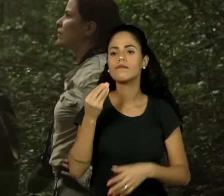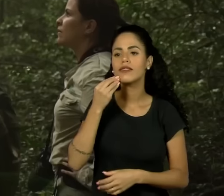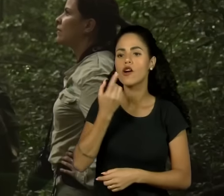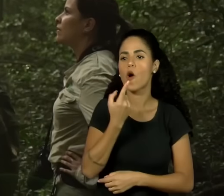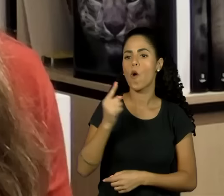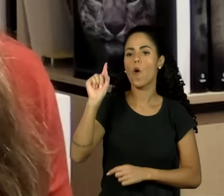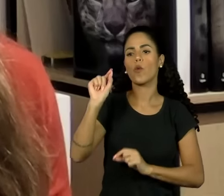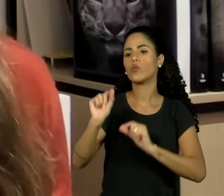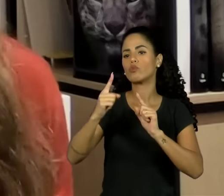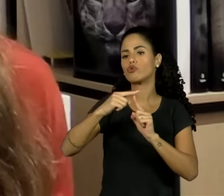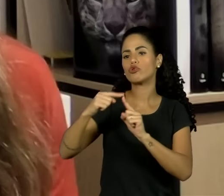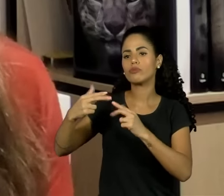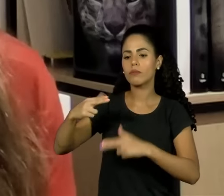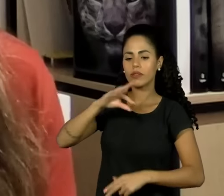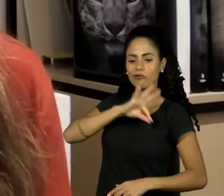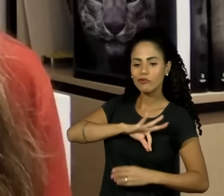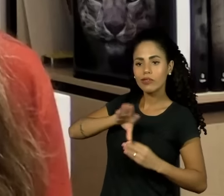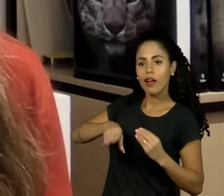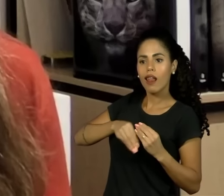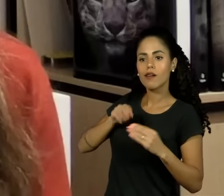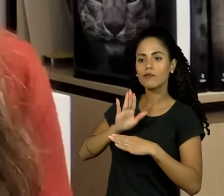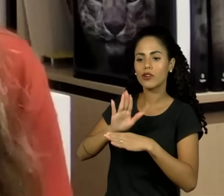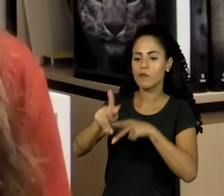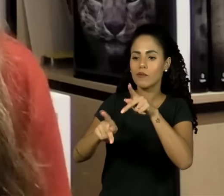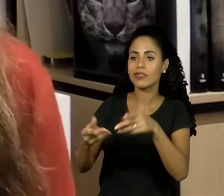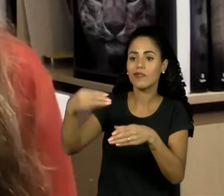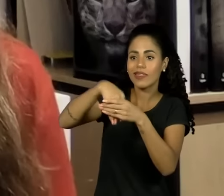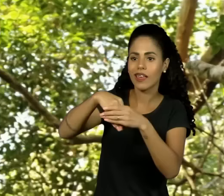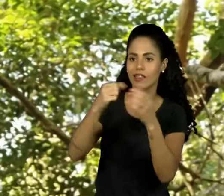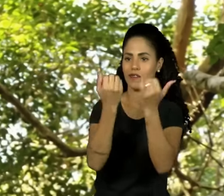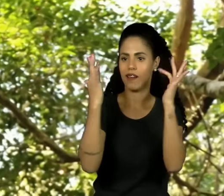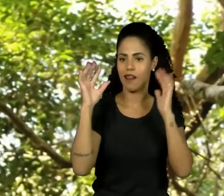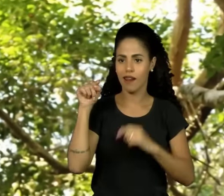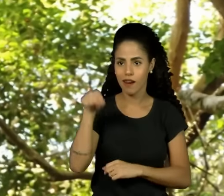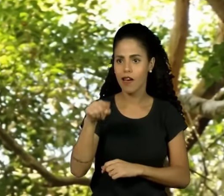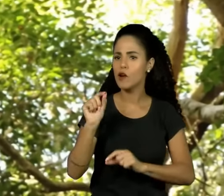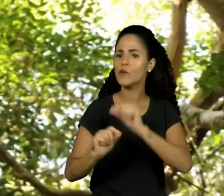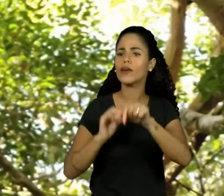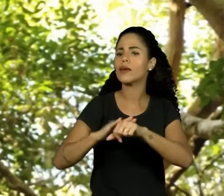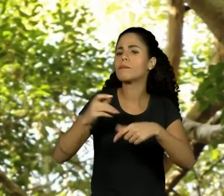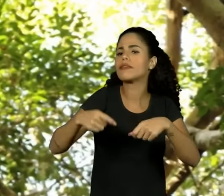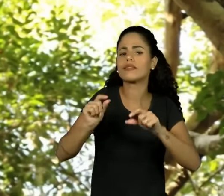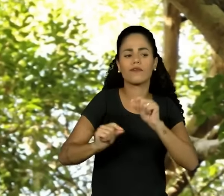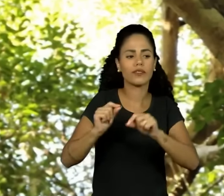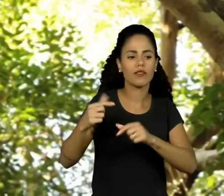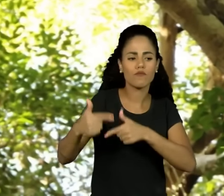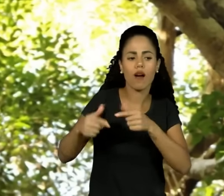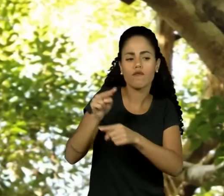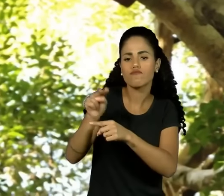de renda e pesquisas que nos trazem respostas do que a gente precisa desenvolver.